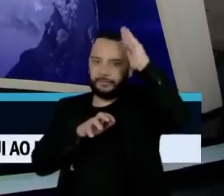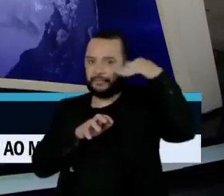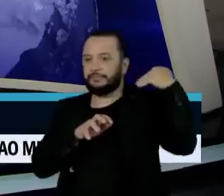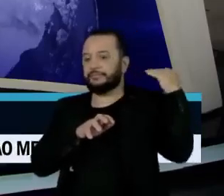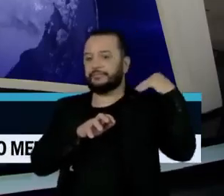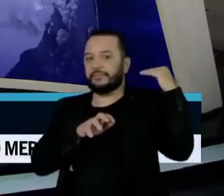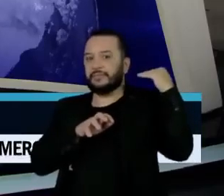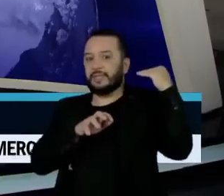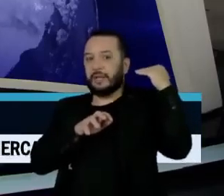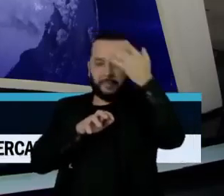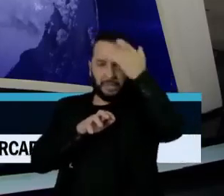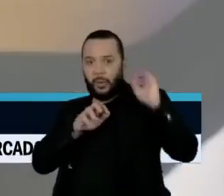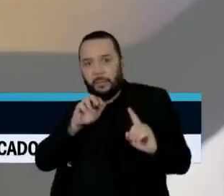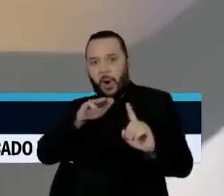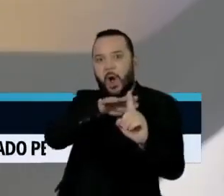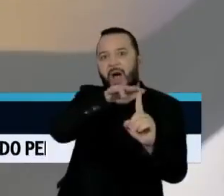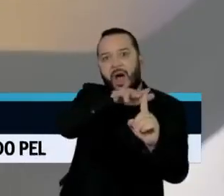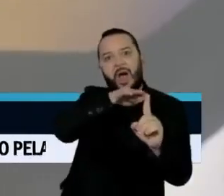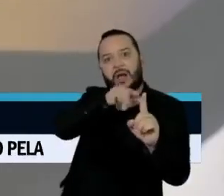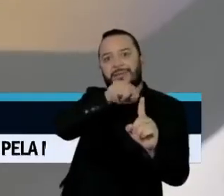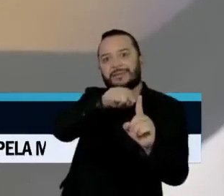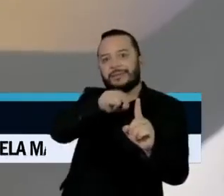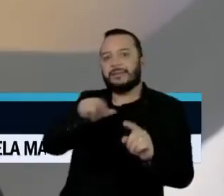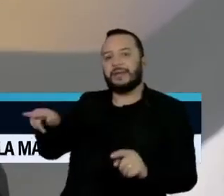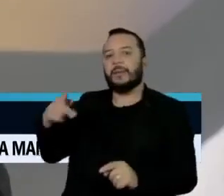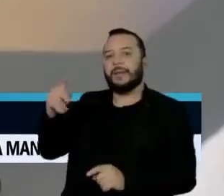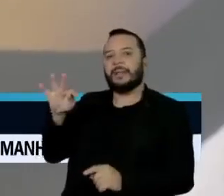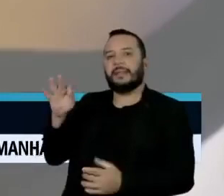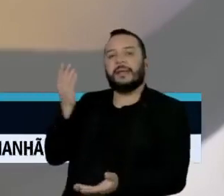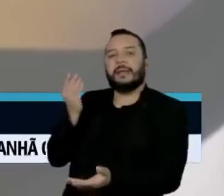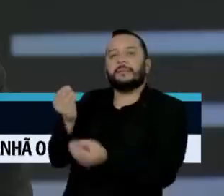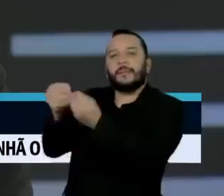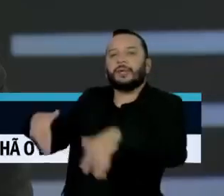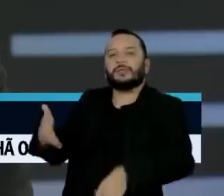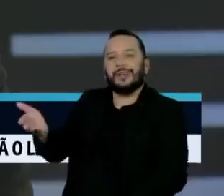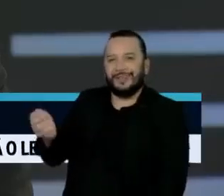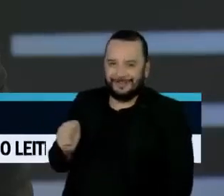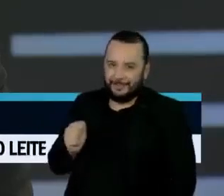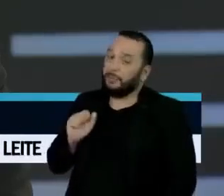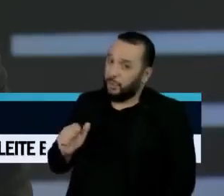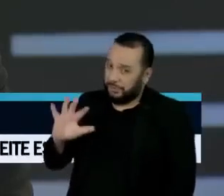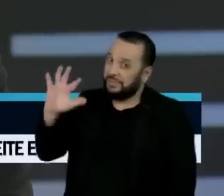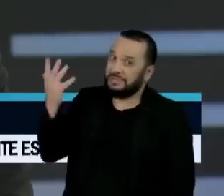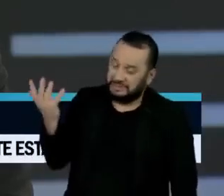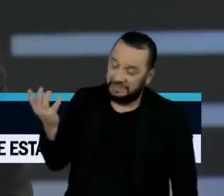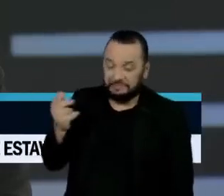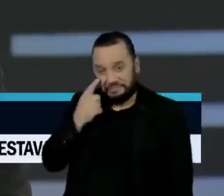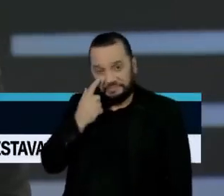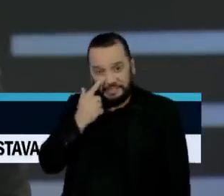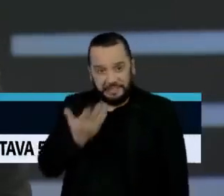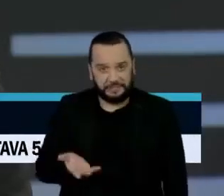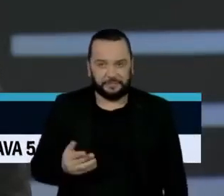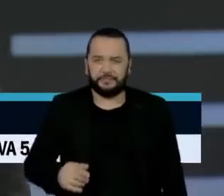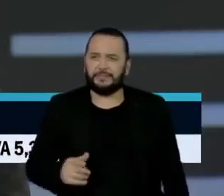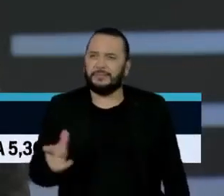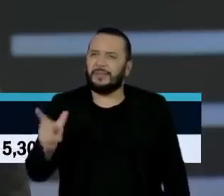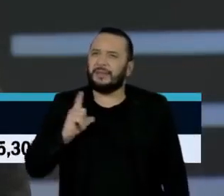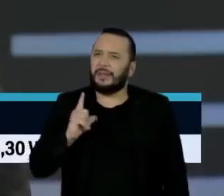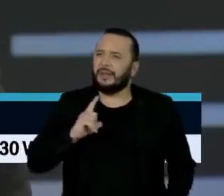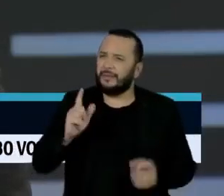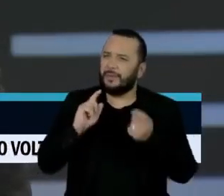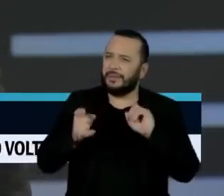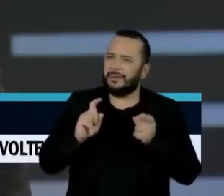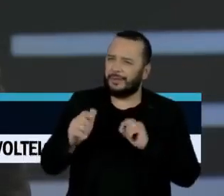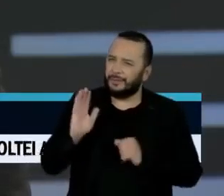e talvez e se não ficasse tão bom para o PT assim não vamos ver uma reunião da no comando ali da campanha os